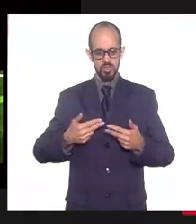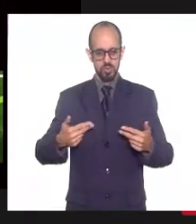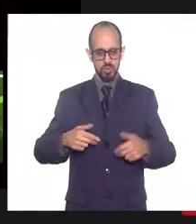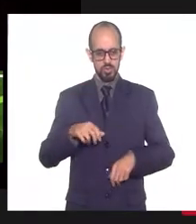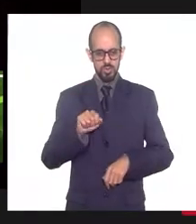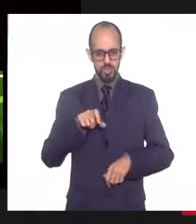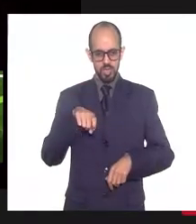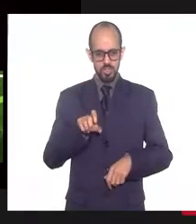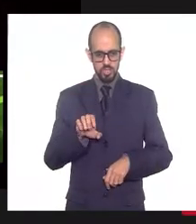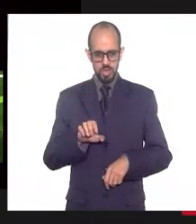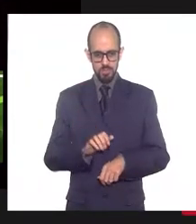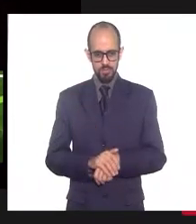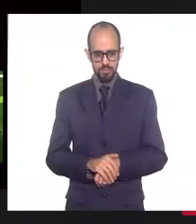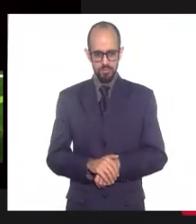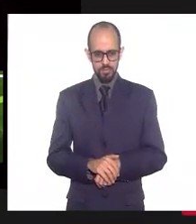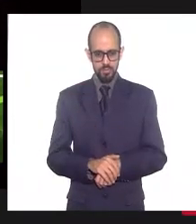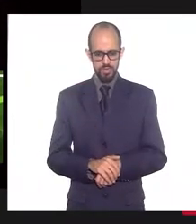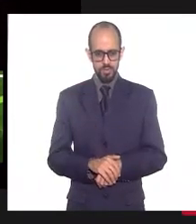sou Ogan Jassanã,